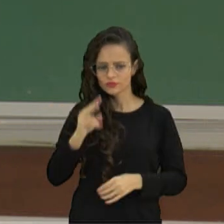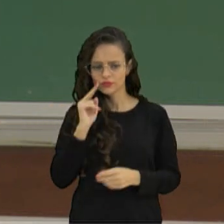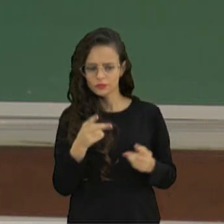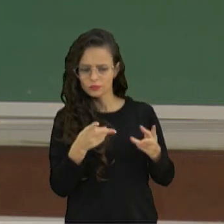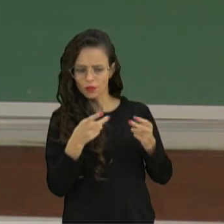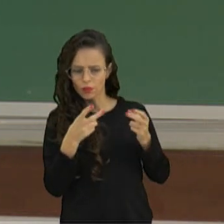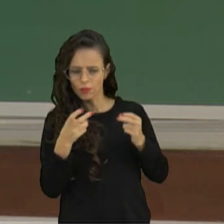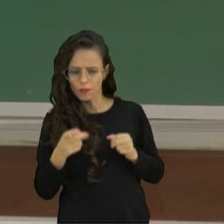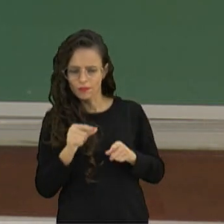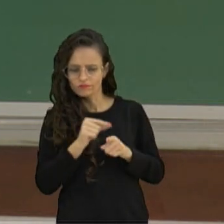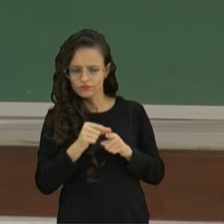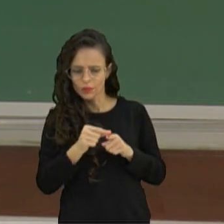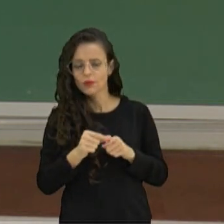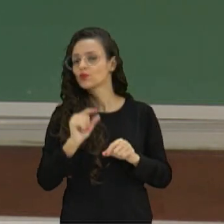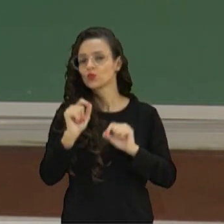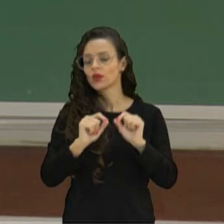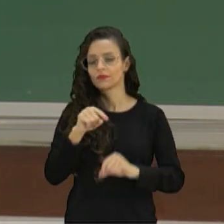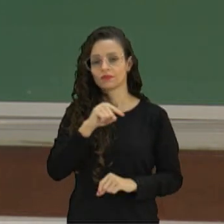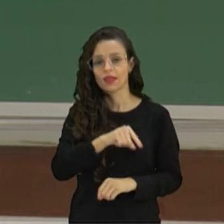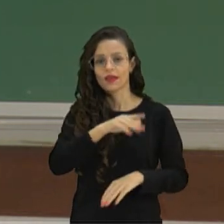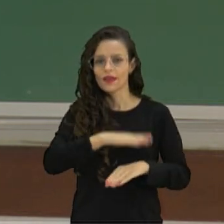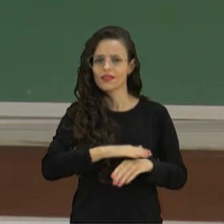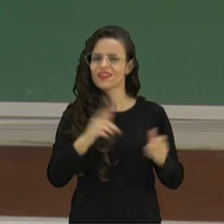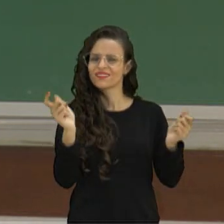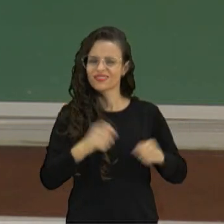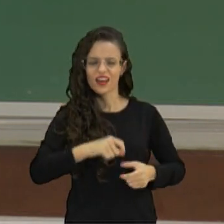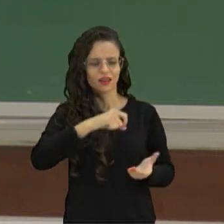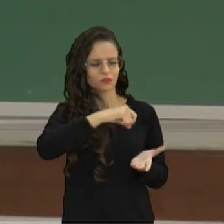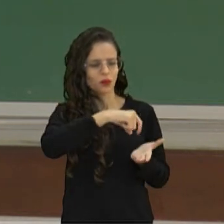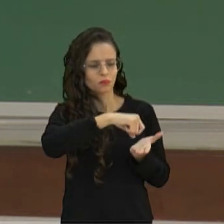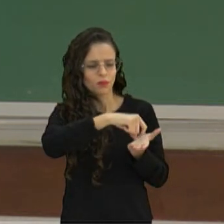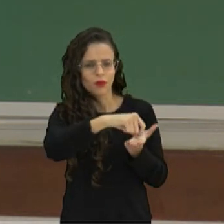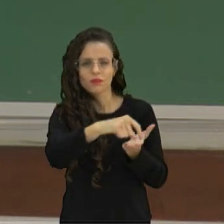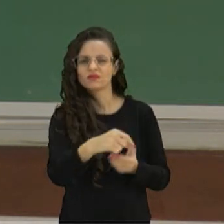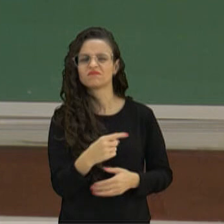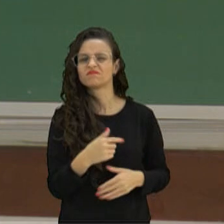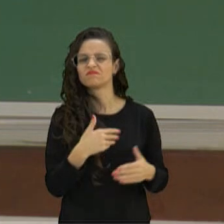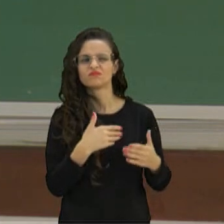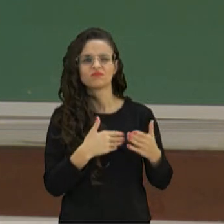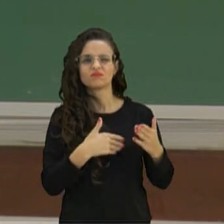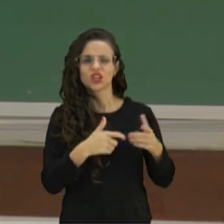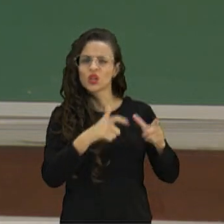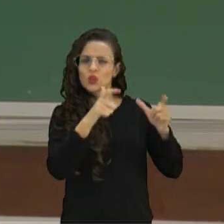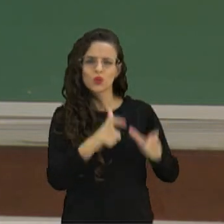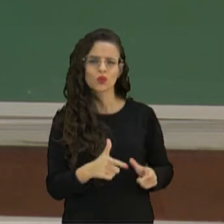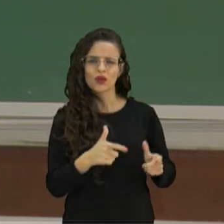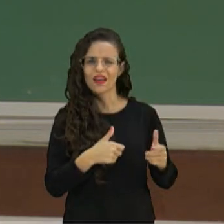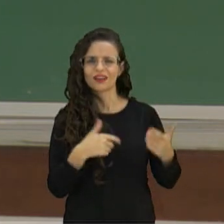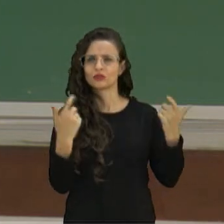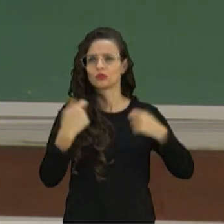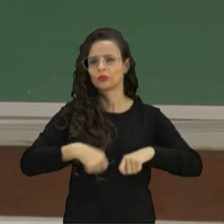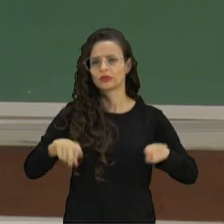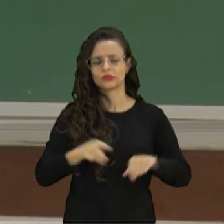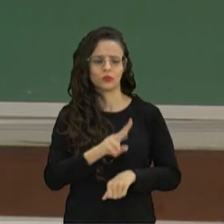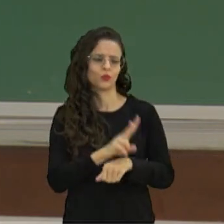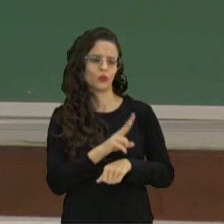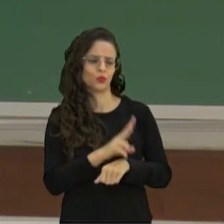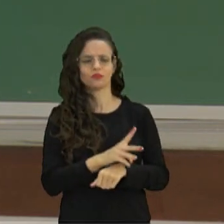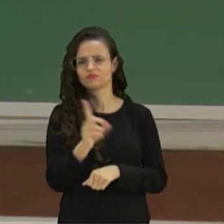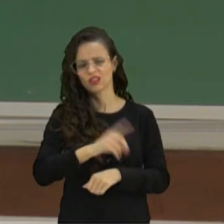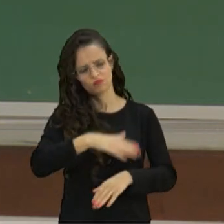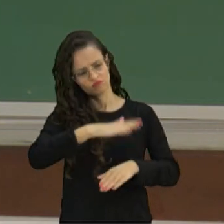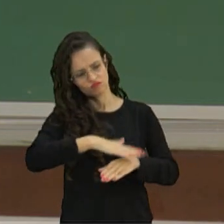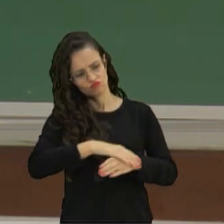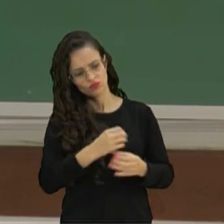pesquisa. São cultivadas facilmente. Então você planta uma ervilha lá, em lugares assim que não precisa tanto cuidado, elas